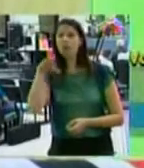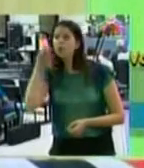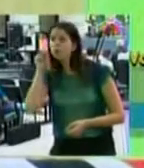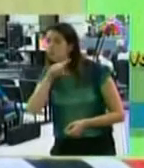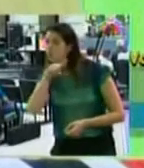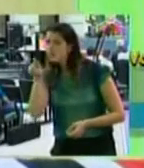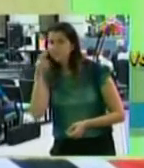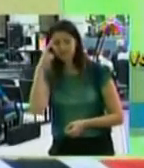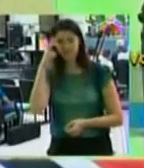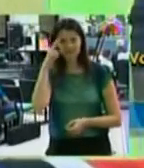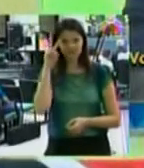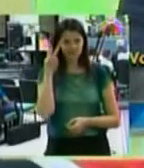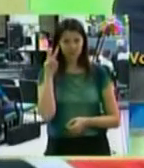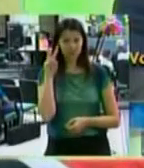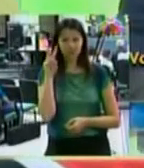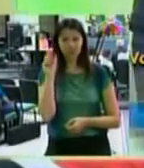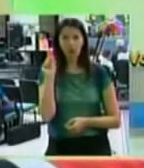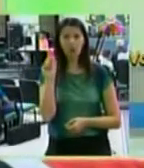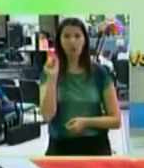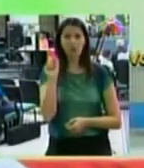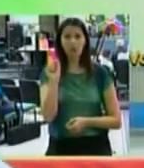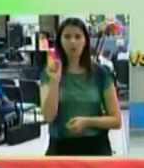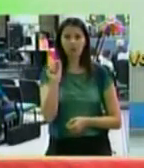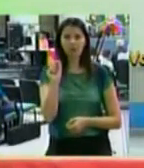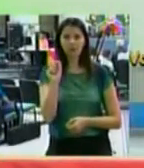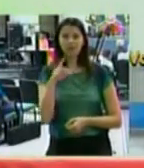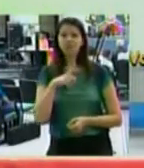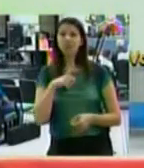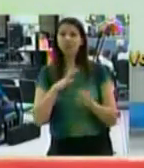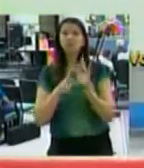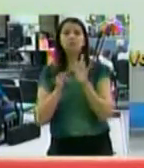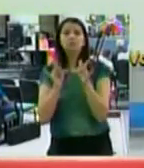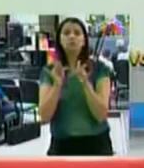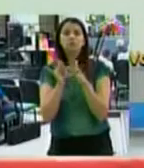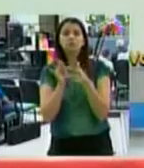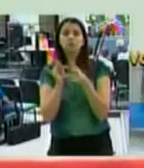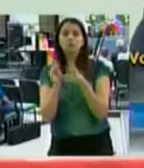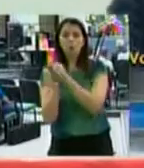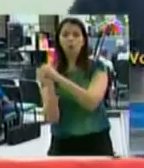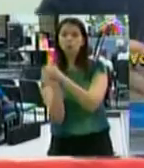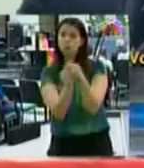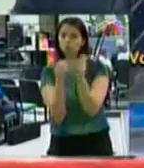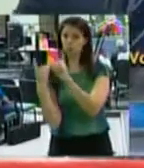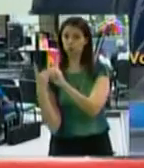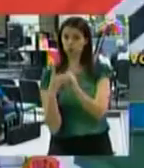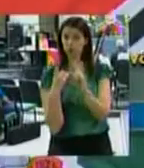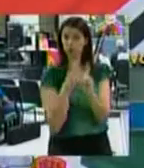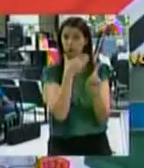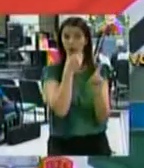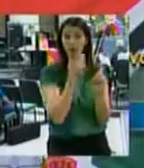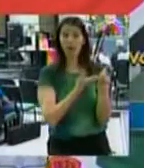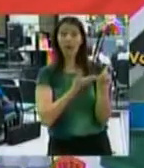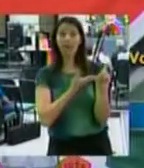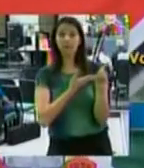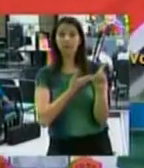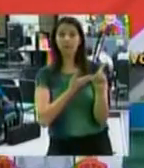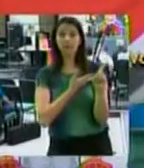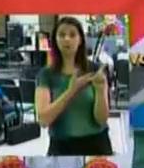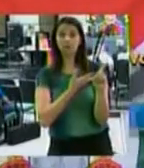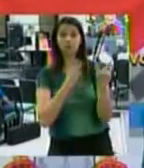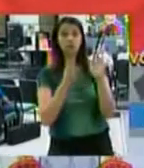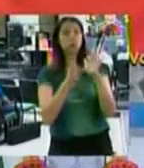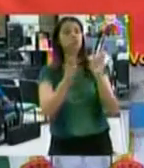lembram, em um dado momento Jesus está com os seus discípulos e profere outra de